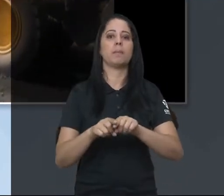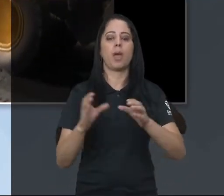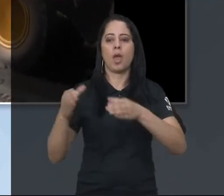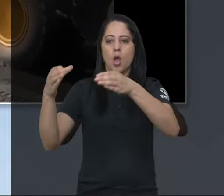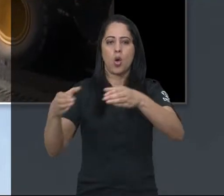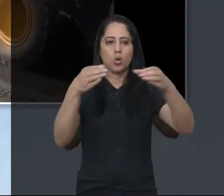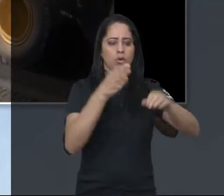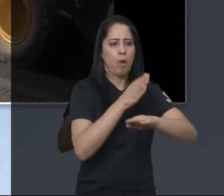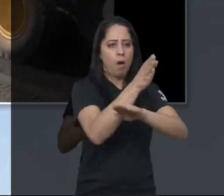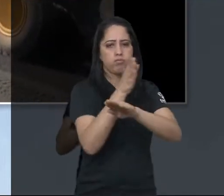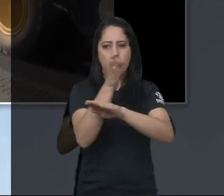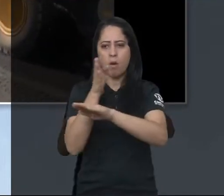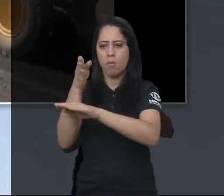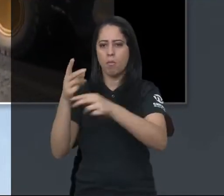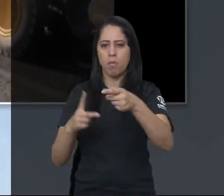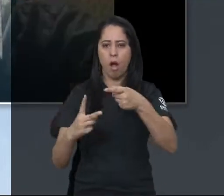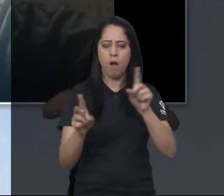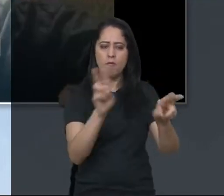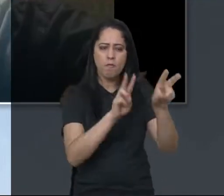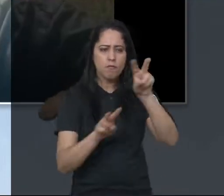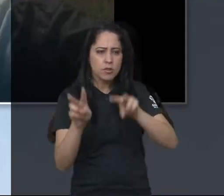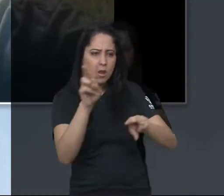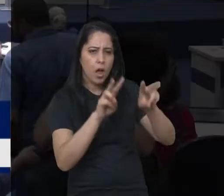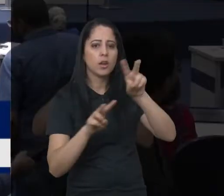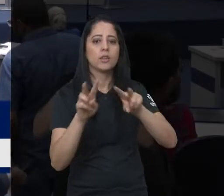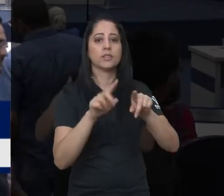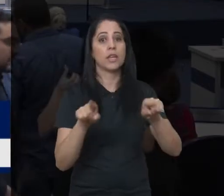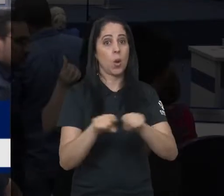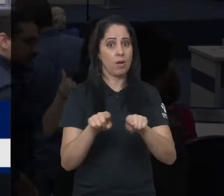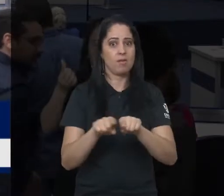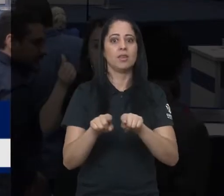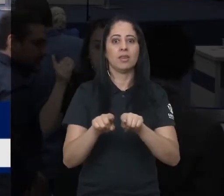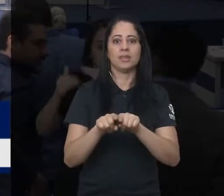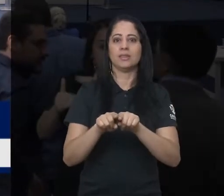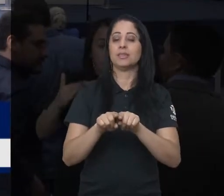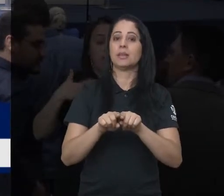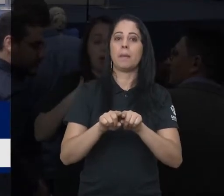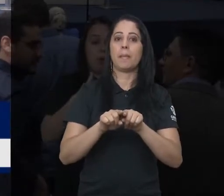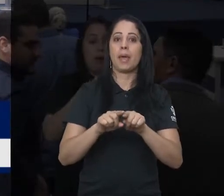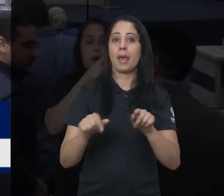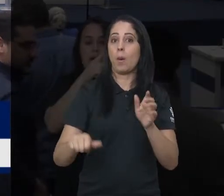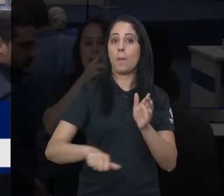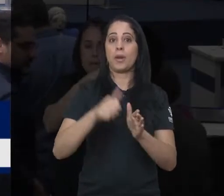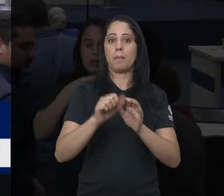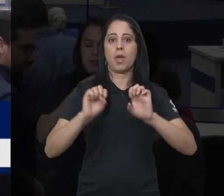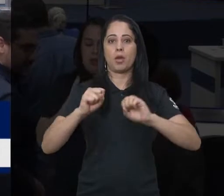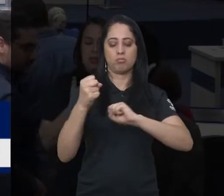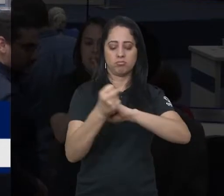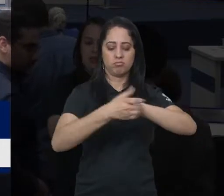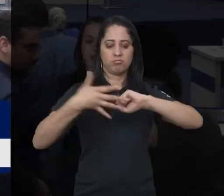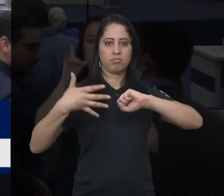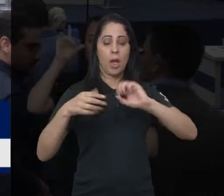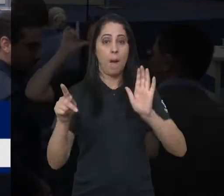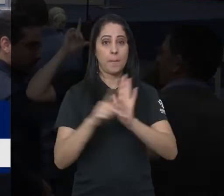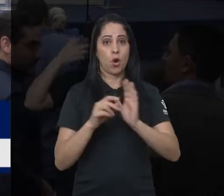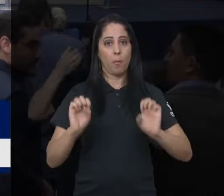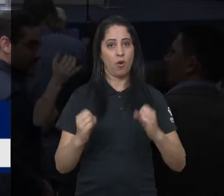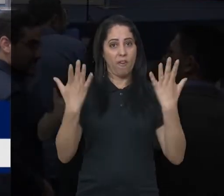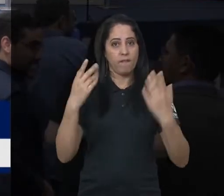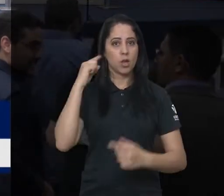nos bairros por meio de ações de fiscalização e a realização do primeiro Festival Joseense Setembro